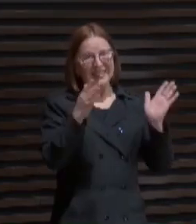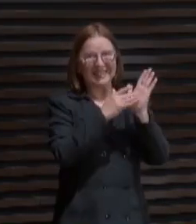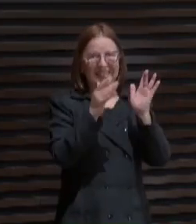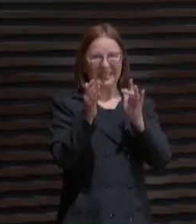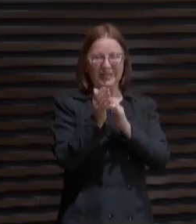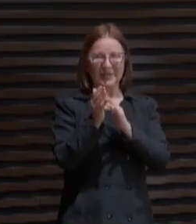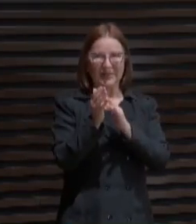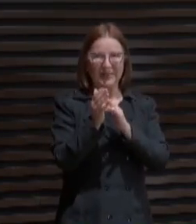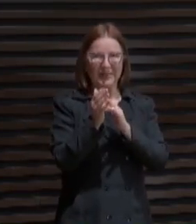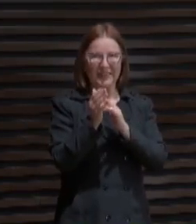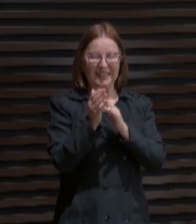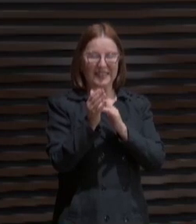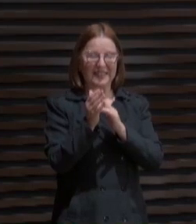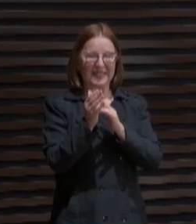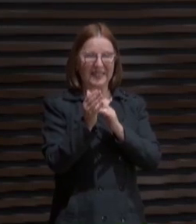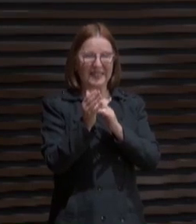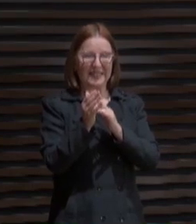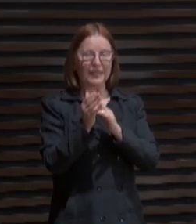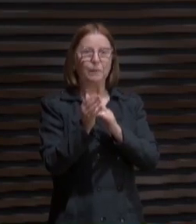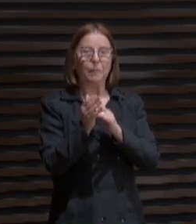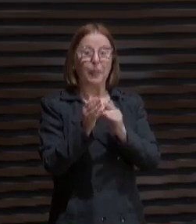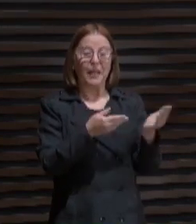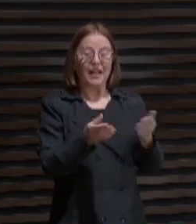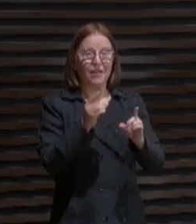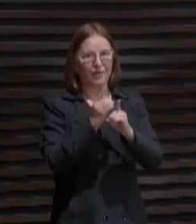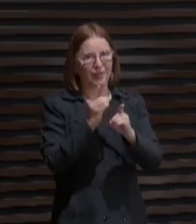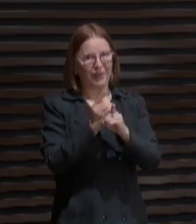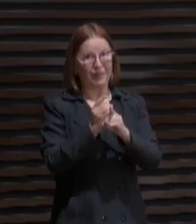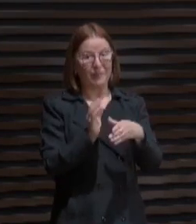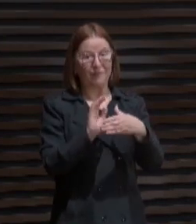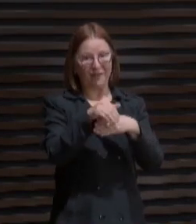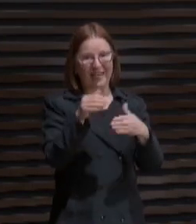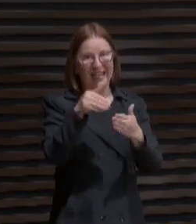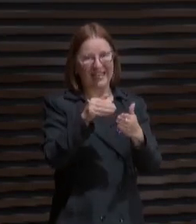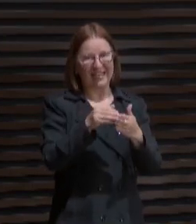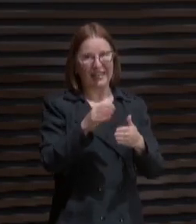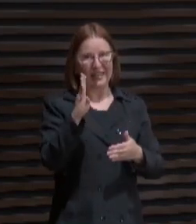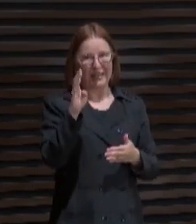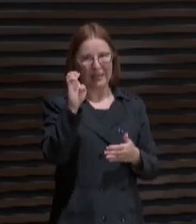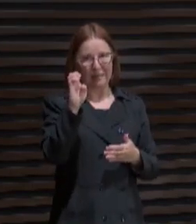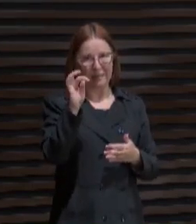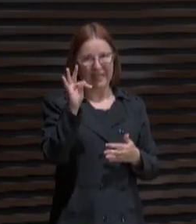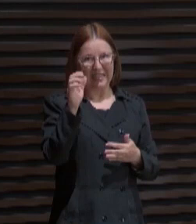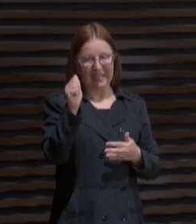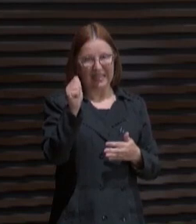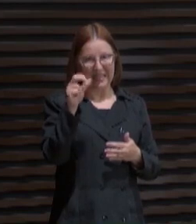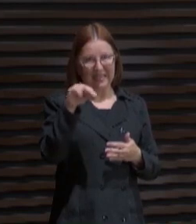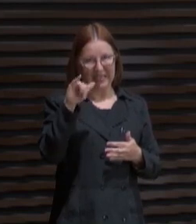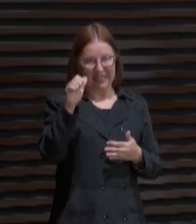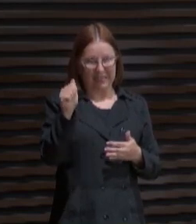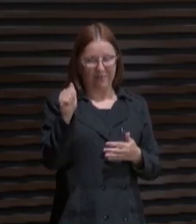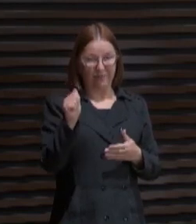os levou para fora até Betânia. Jesus leva os discípulos para fora de Jerusalém, até